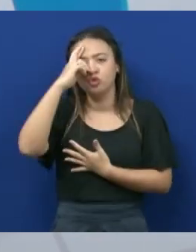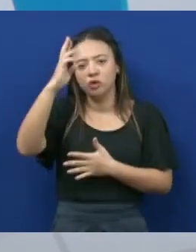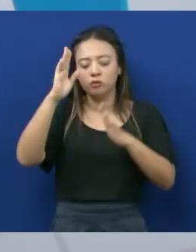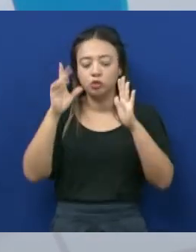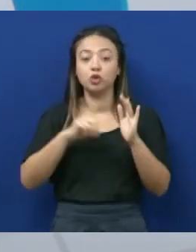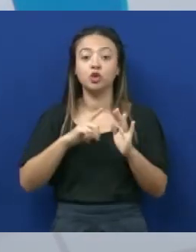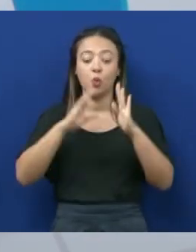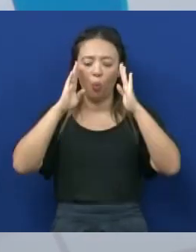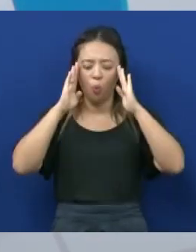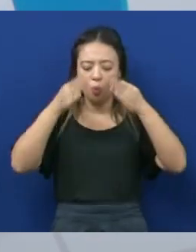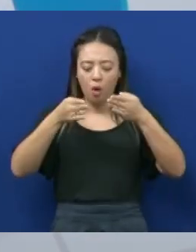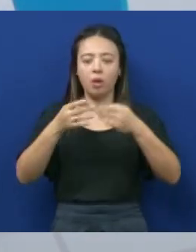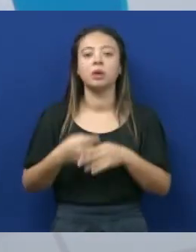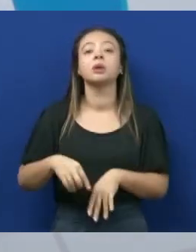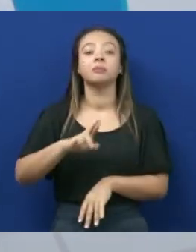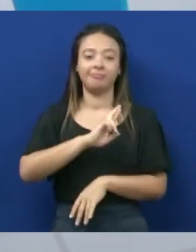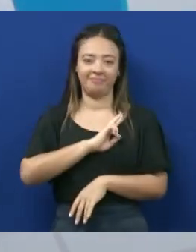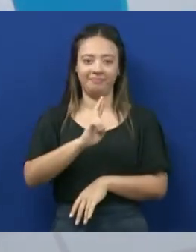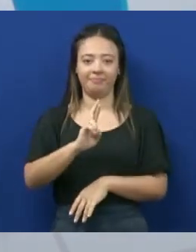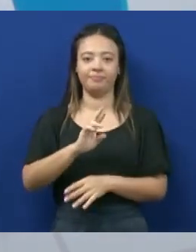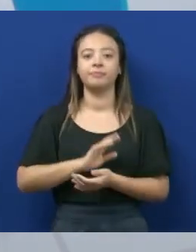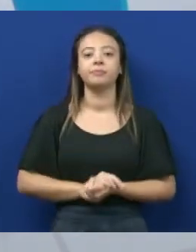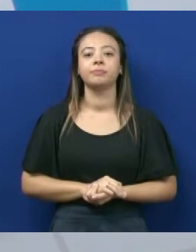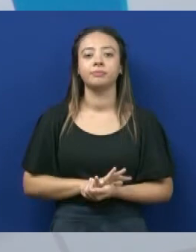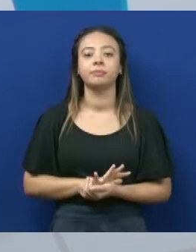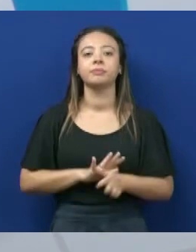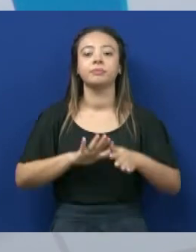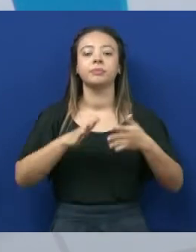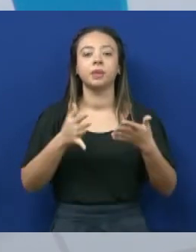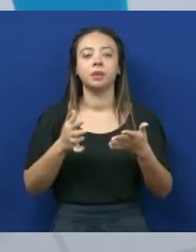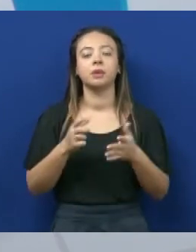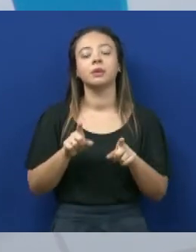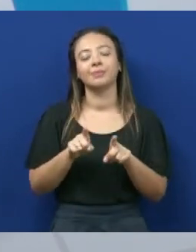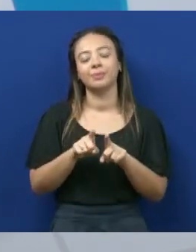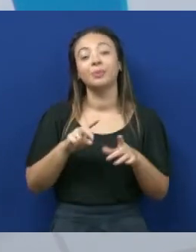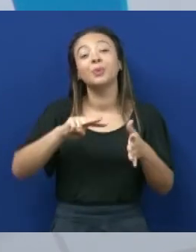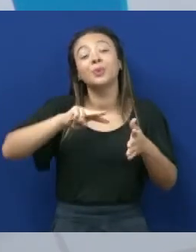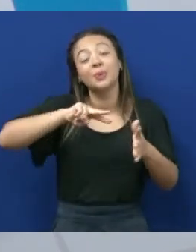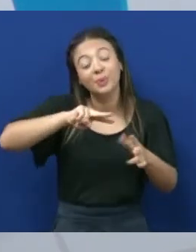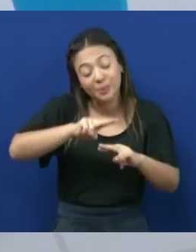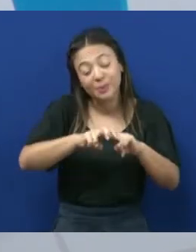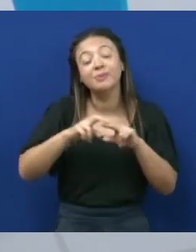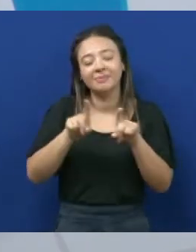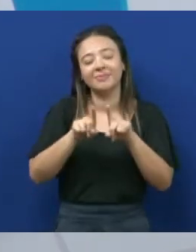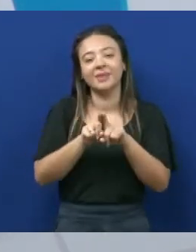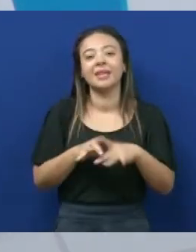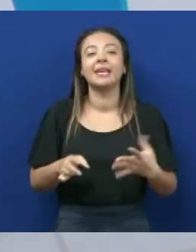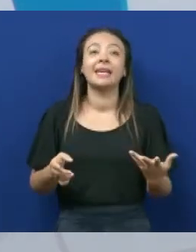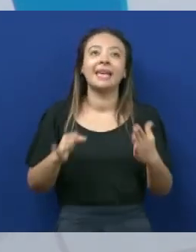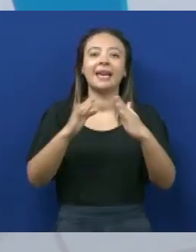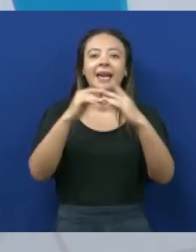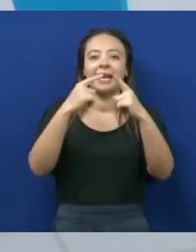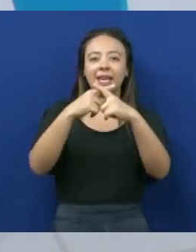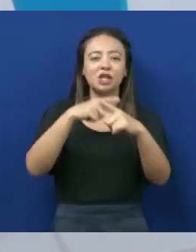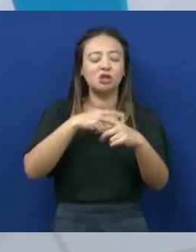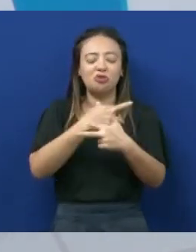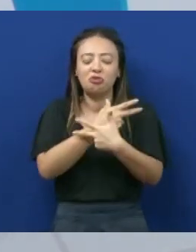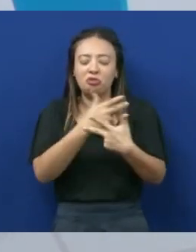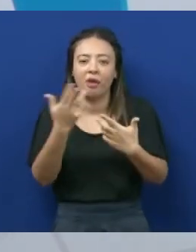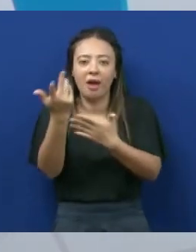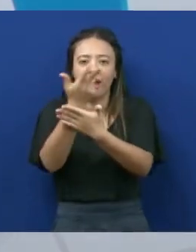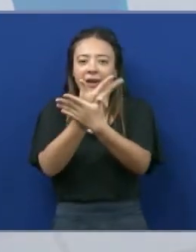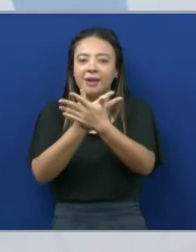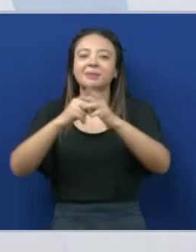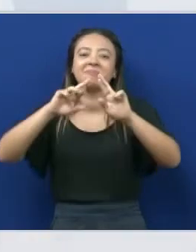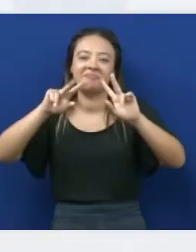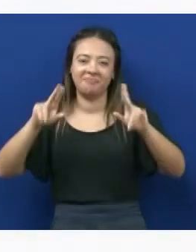mais lógico do que a igreja se transformar num grande Museu de Obras de Arte, tá, pessoal? Então,